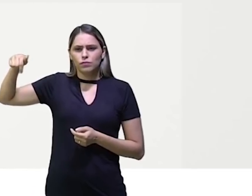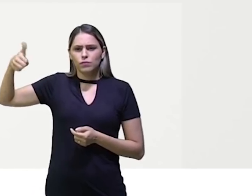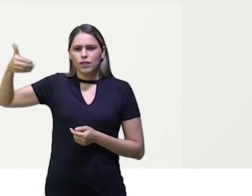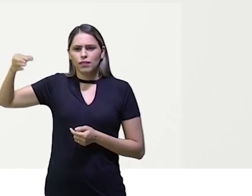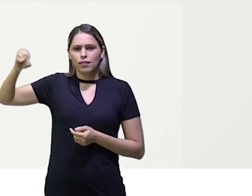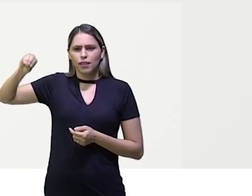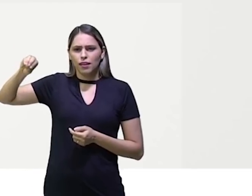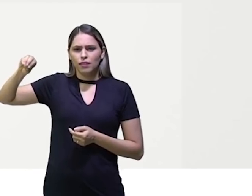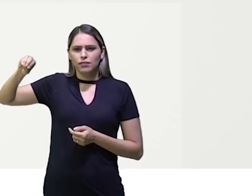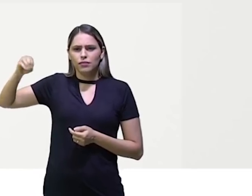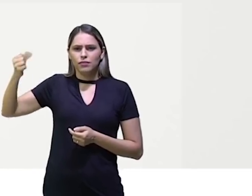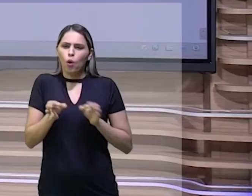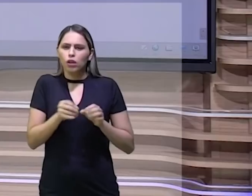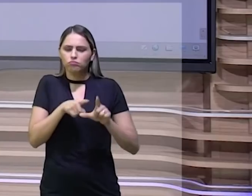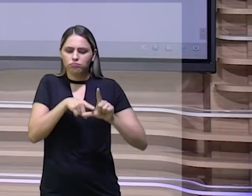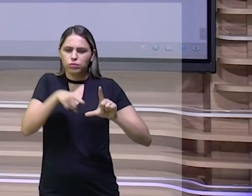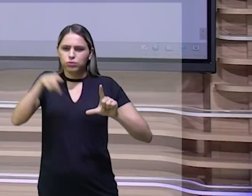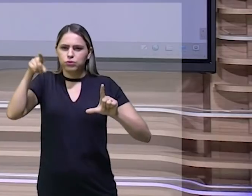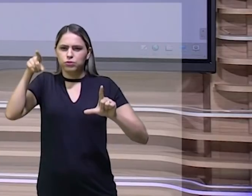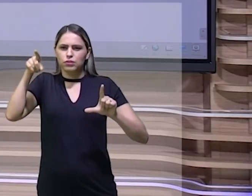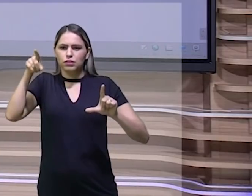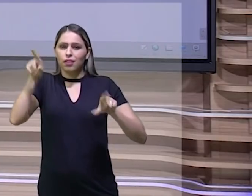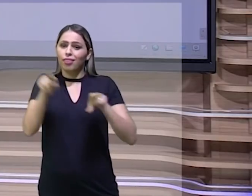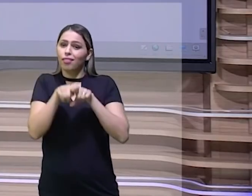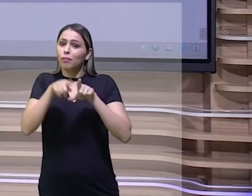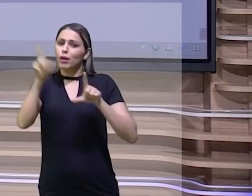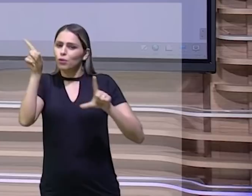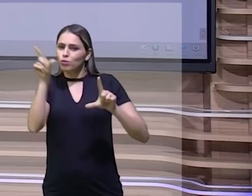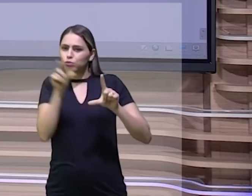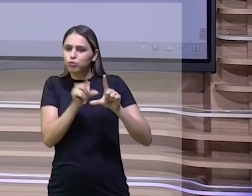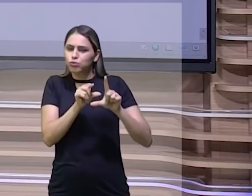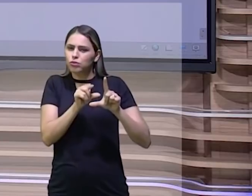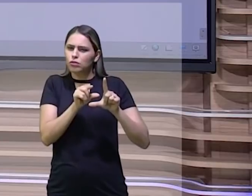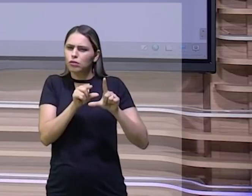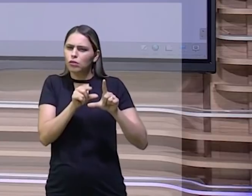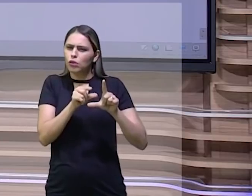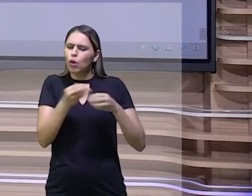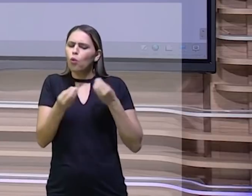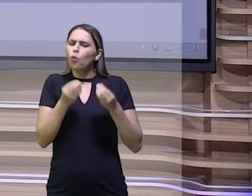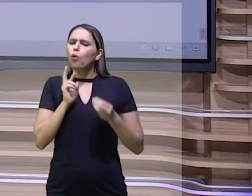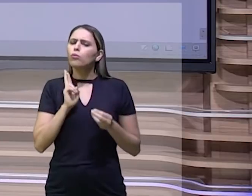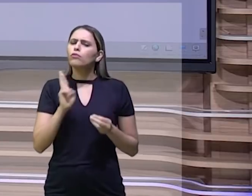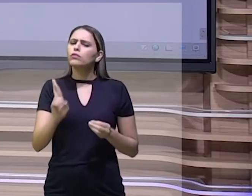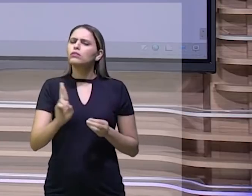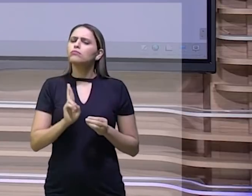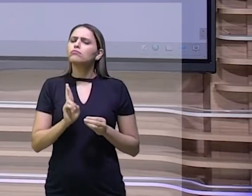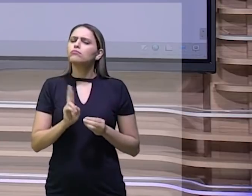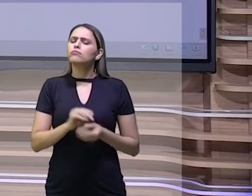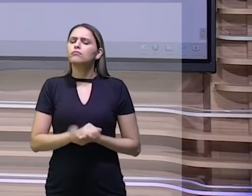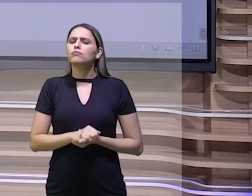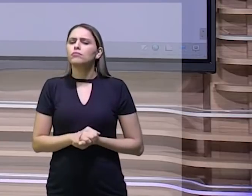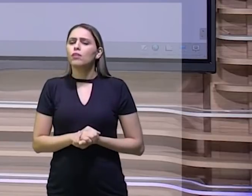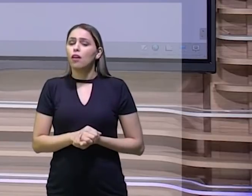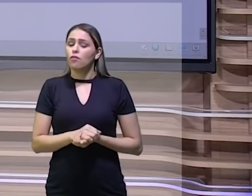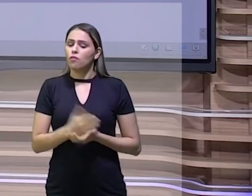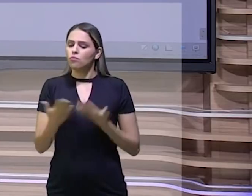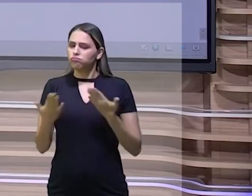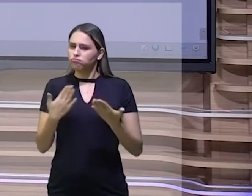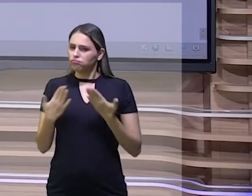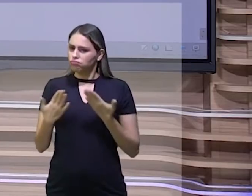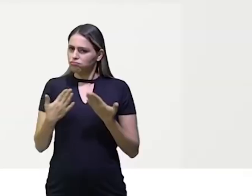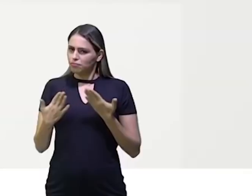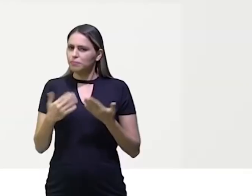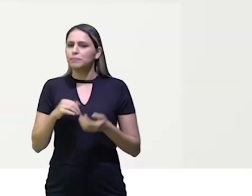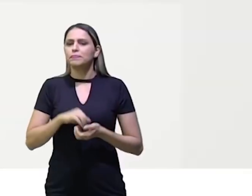e 12. Como ficou? Como você respondeu? Vamos ver se é a mesma coisa que estava aqui,